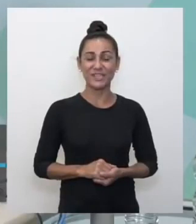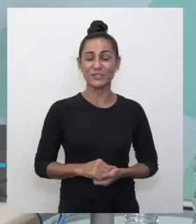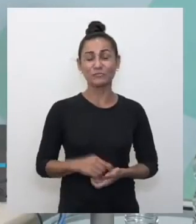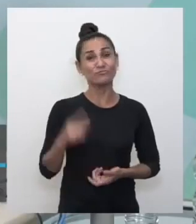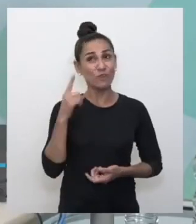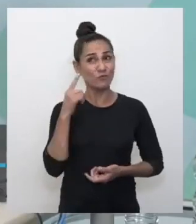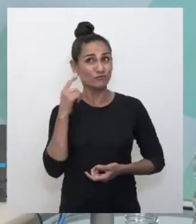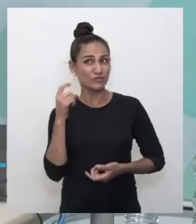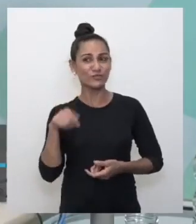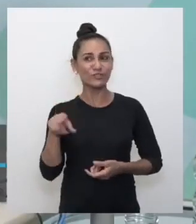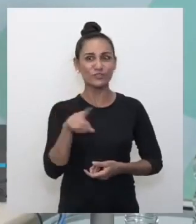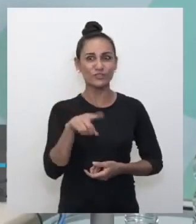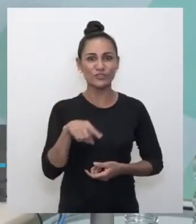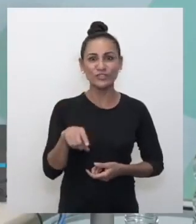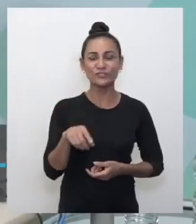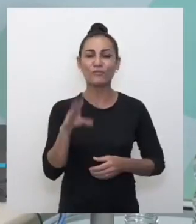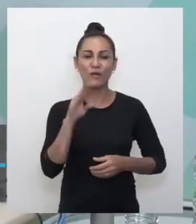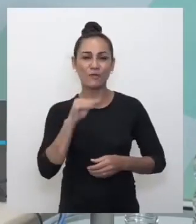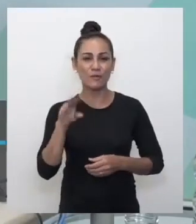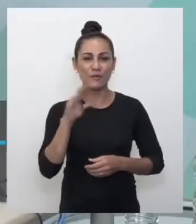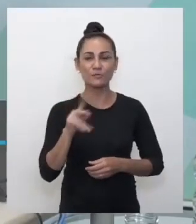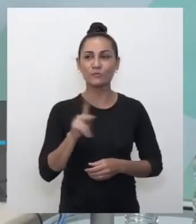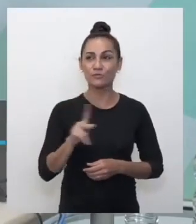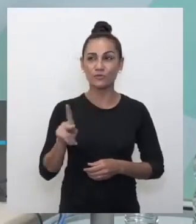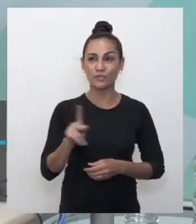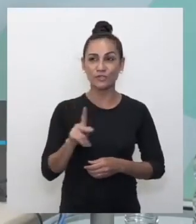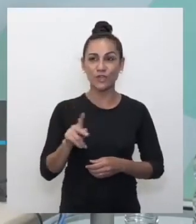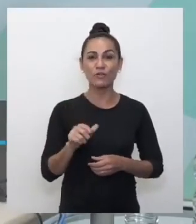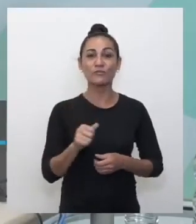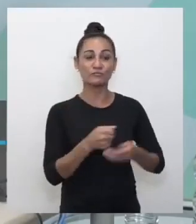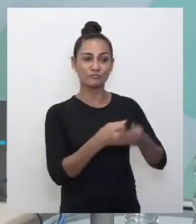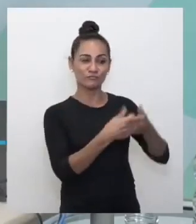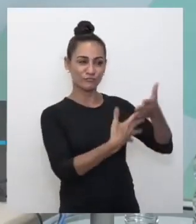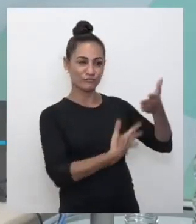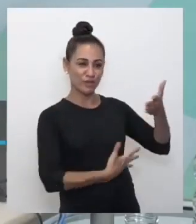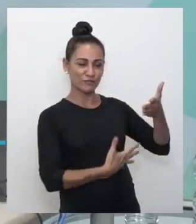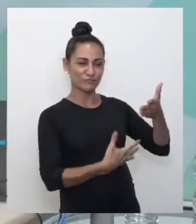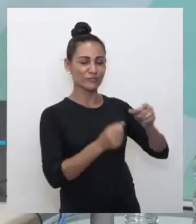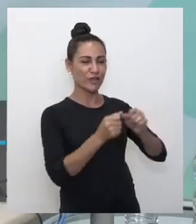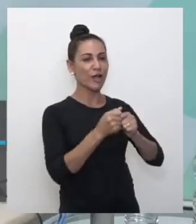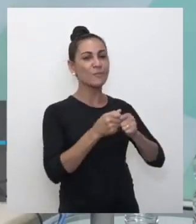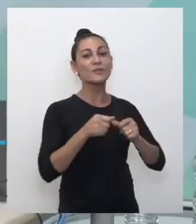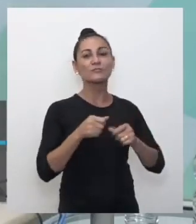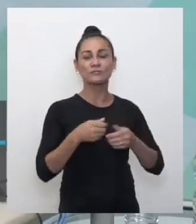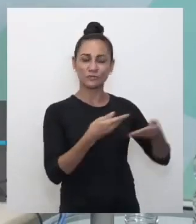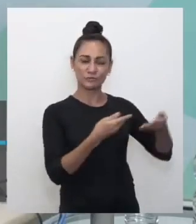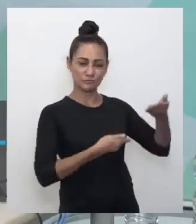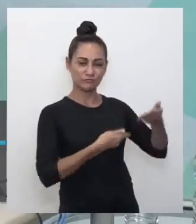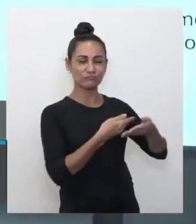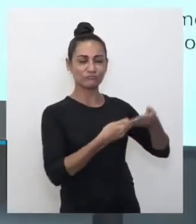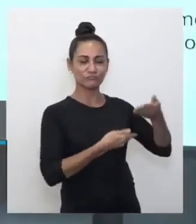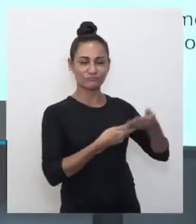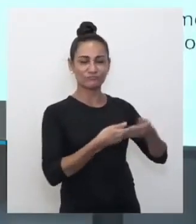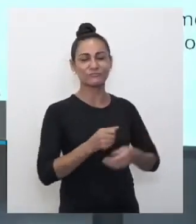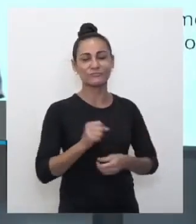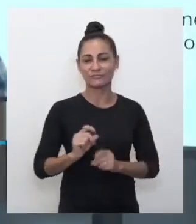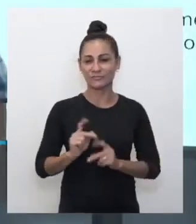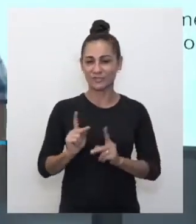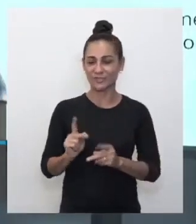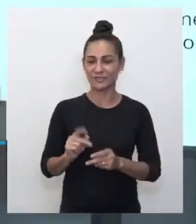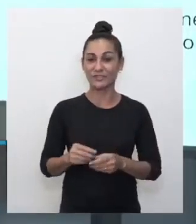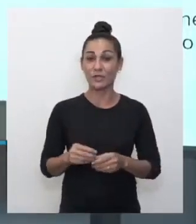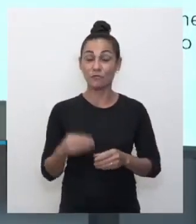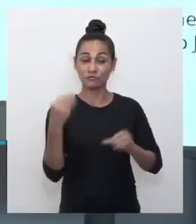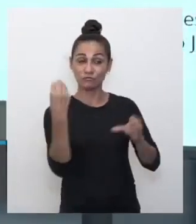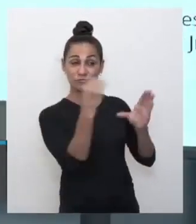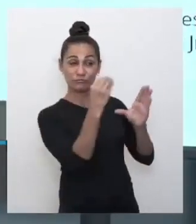aqui, passem para os seus professores, eles passam para a gente. O chat vai ficar aberto aí, a gente vai ler todas as interações. Exatamente. Então mandem tudo aí pro